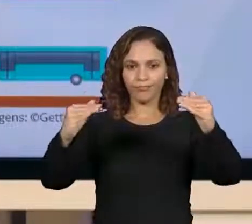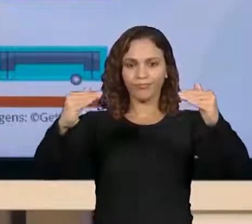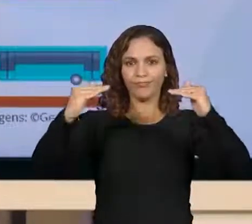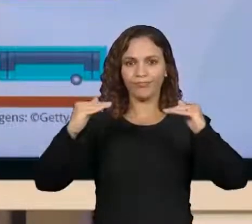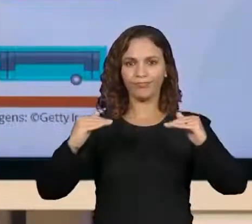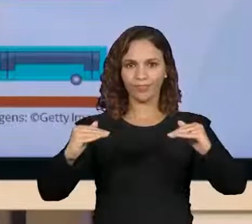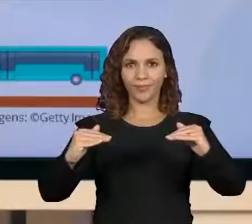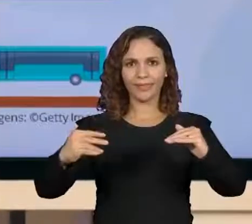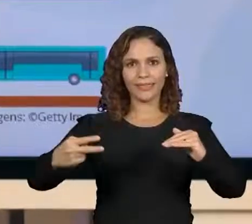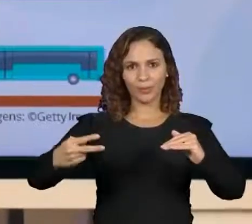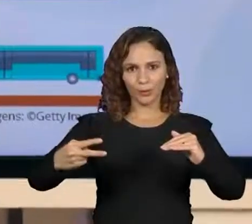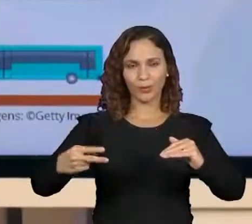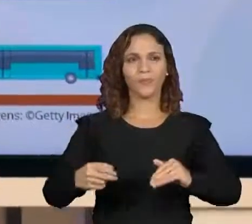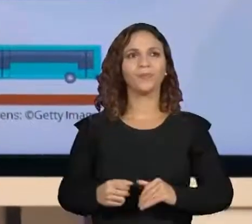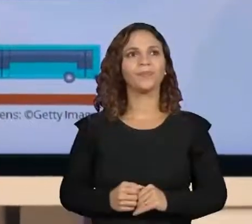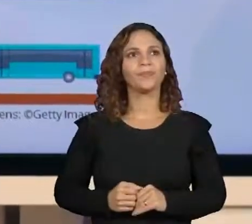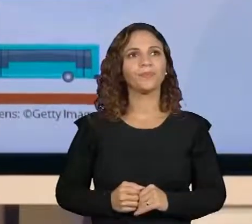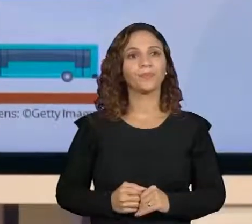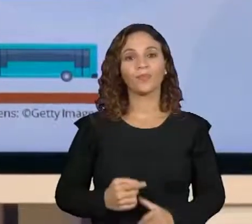segunda prateleira?